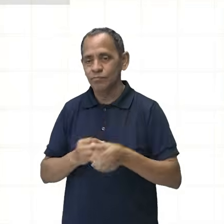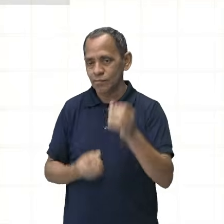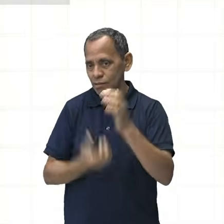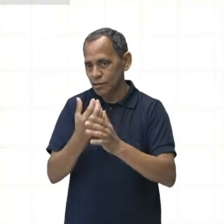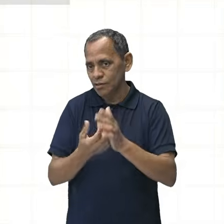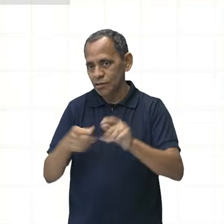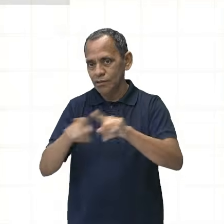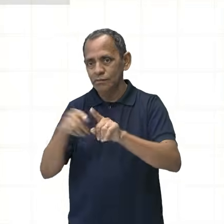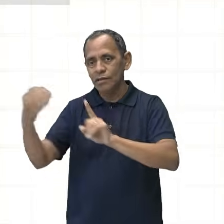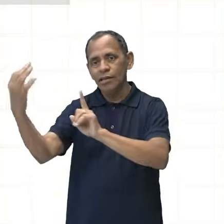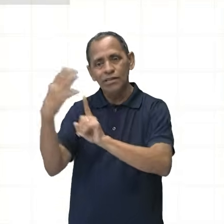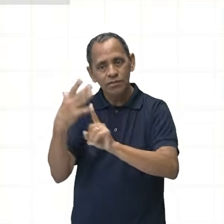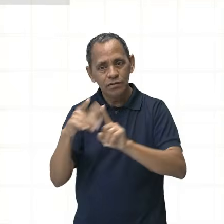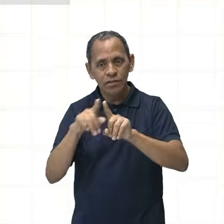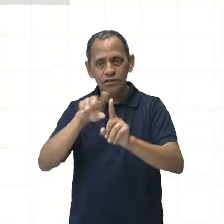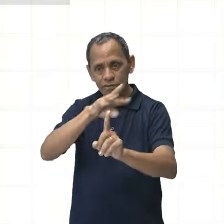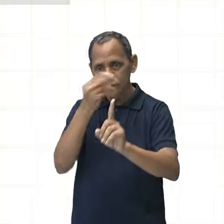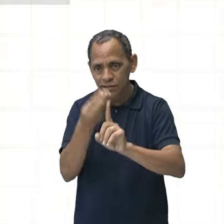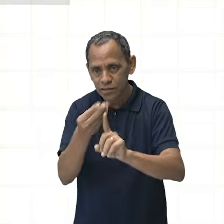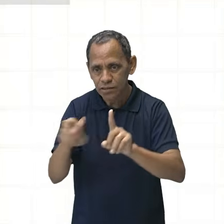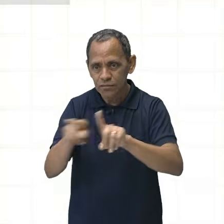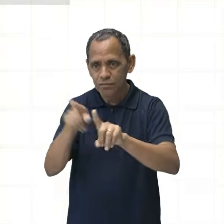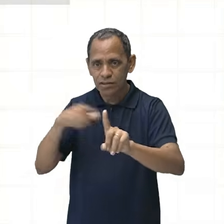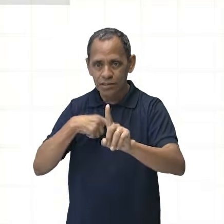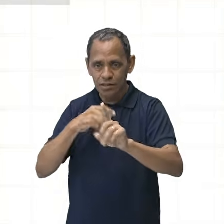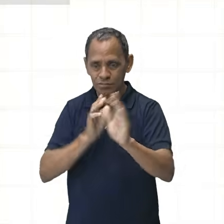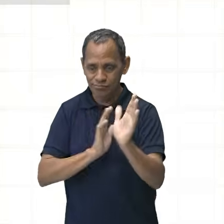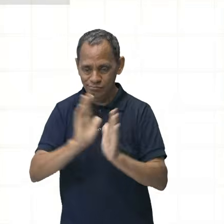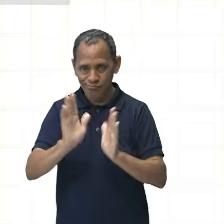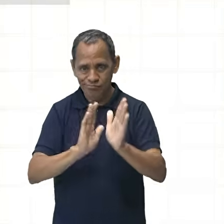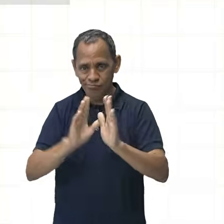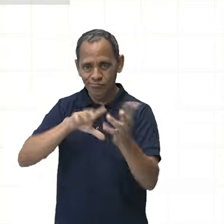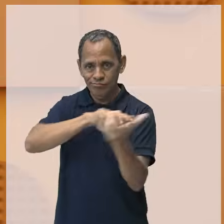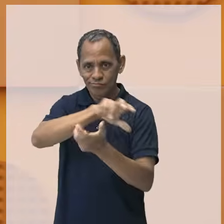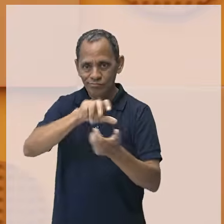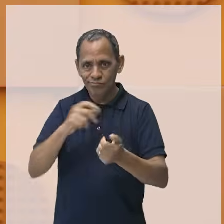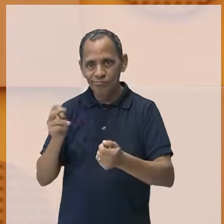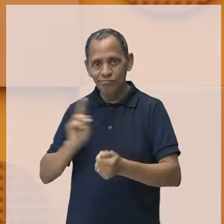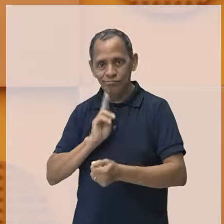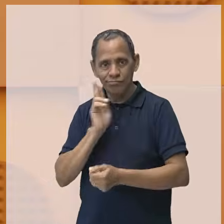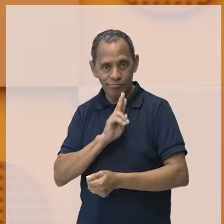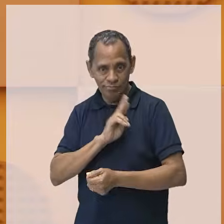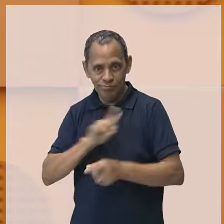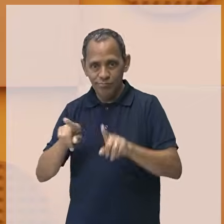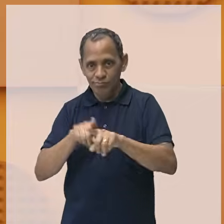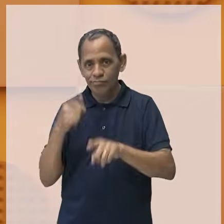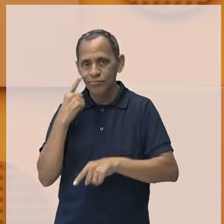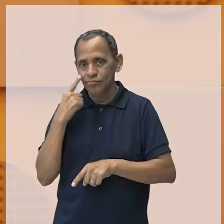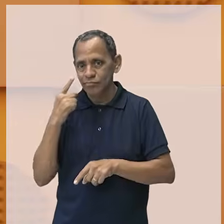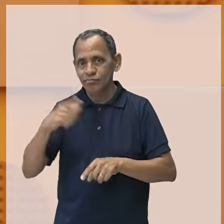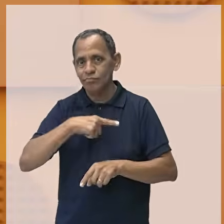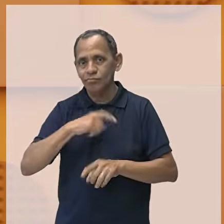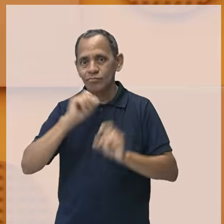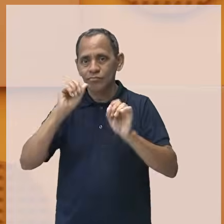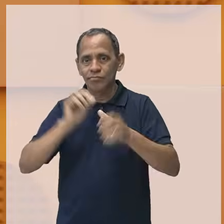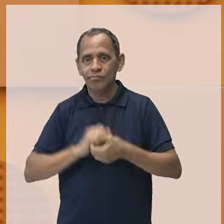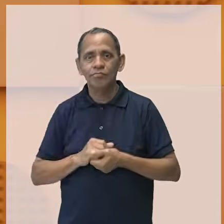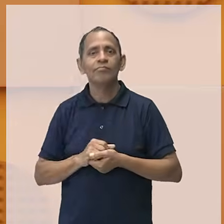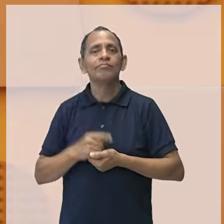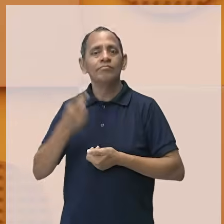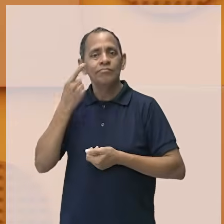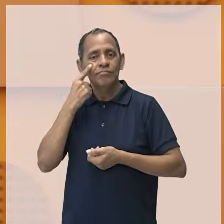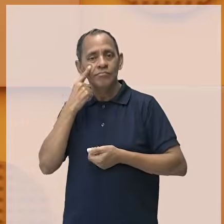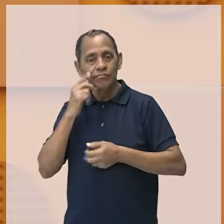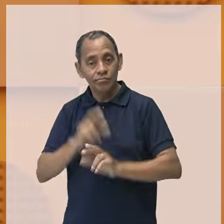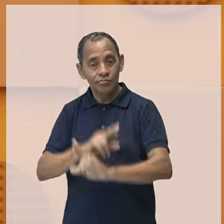as influências artísticas, certo, da Revolução Russa. Vimos que eles tinham ali observações